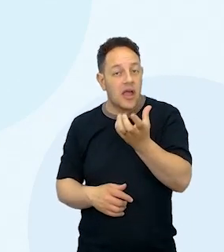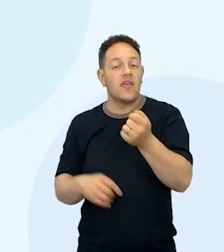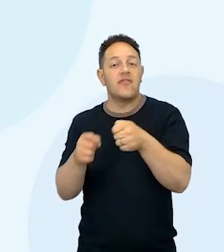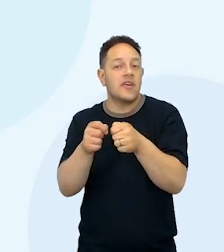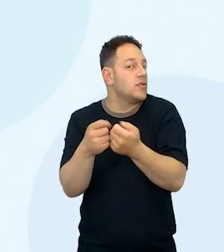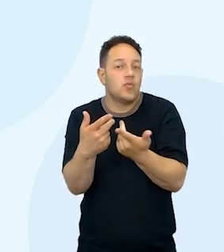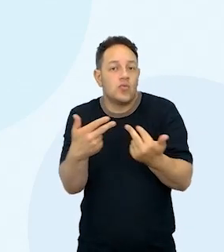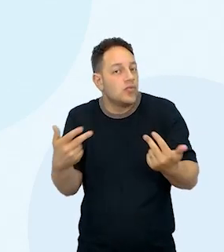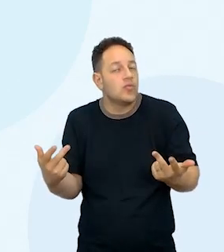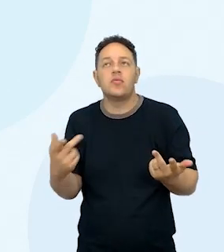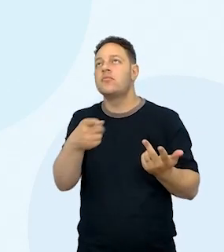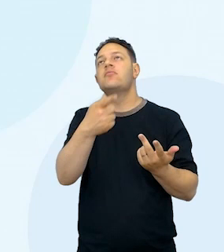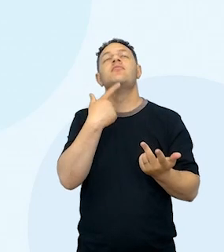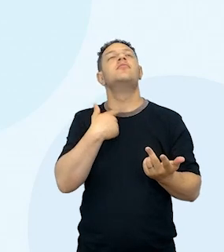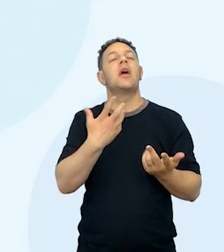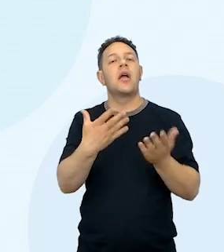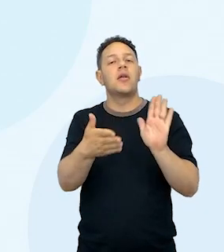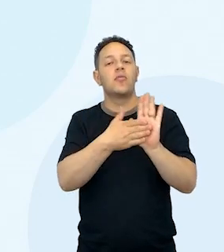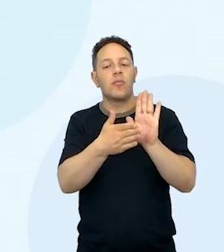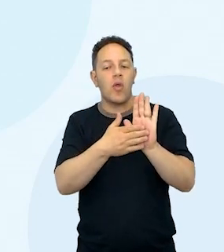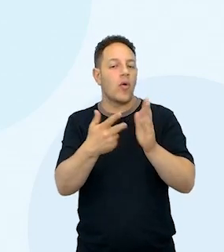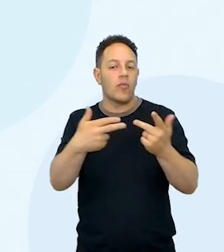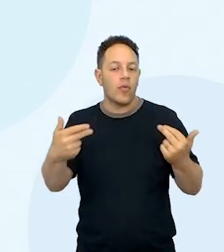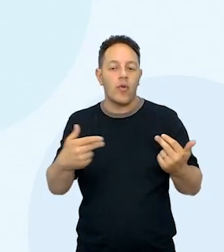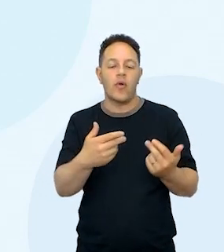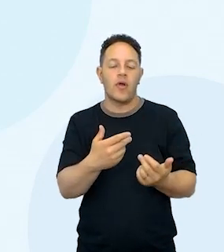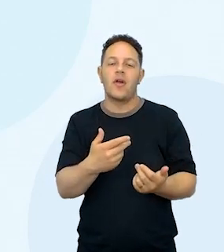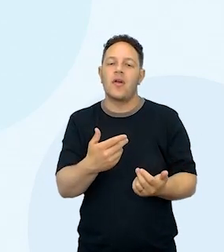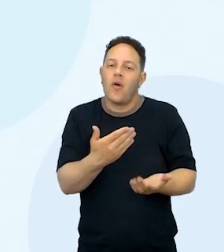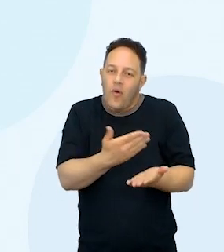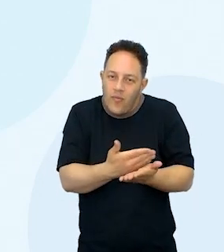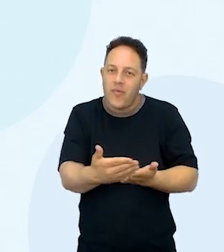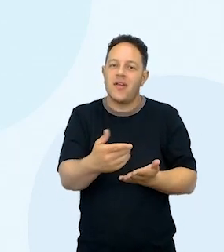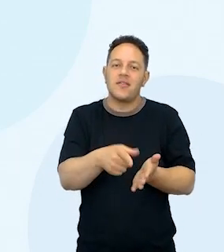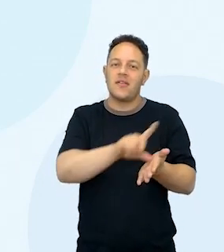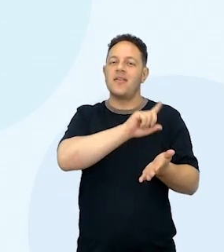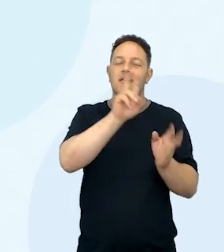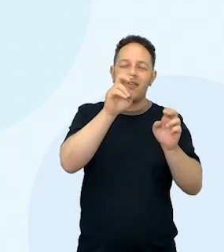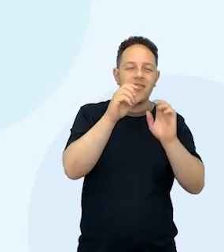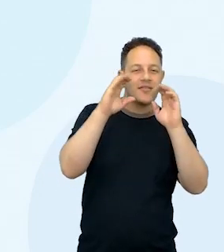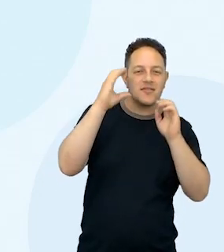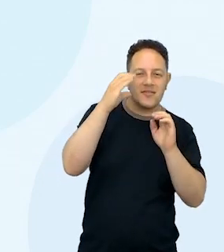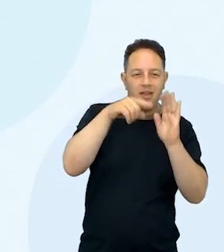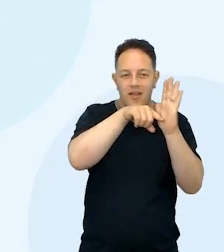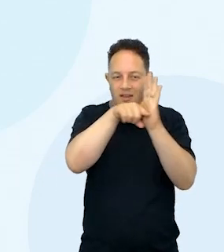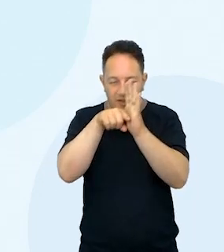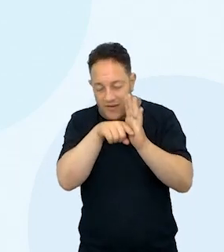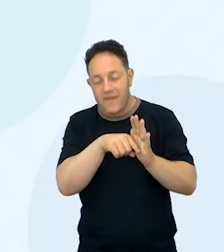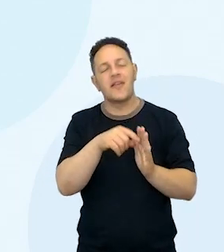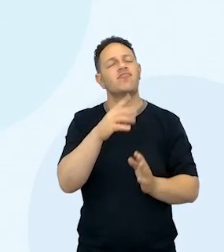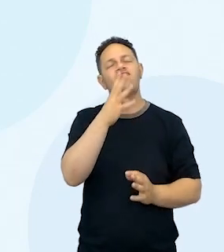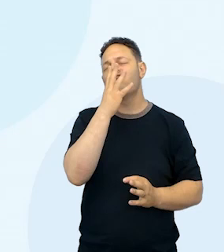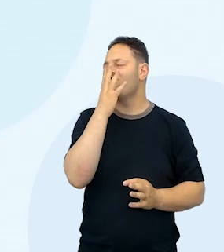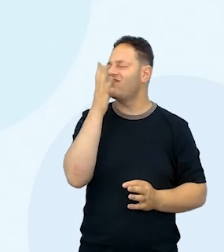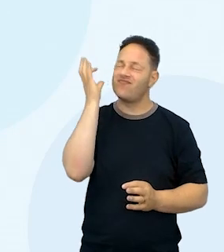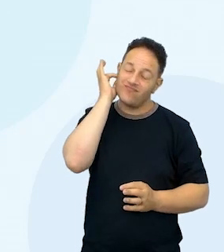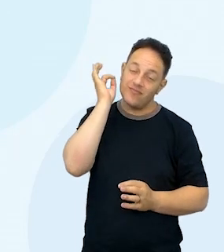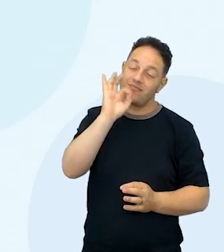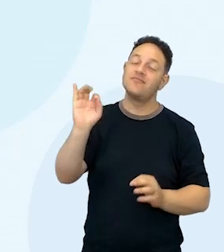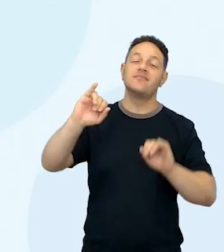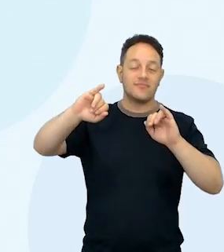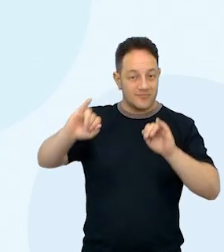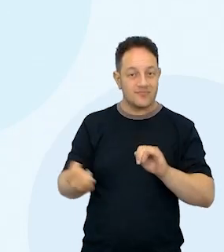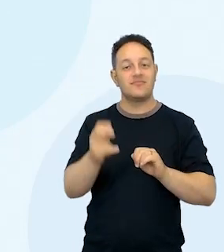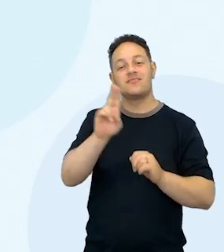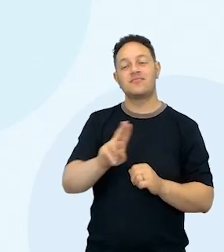explorar alguma proposta de pré-iniciação científica, por favor, vá atrás, porque há muitos dados que já estão aí disponíveis e podem ser